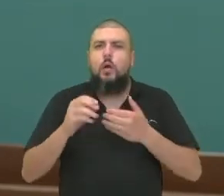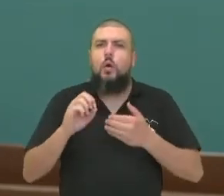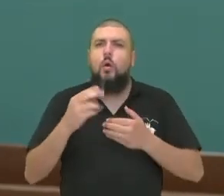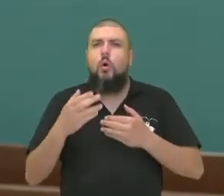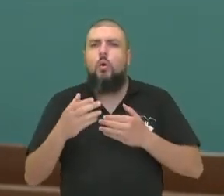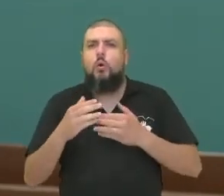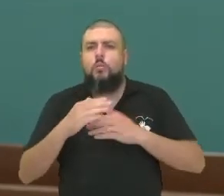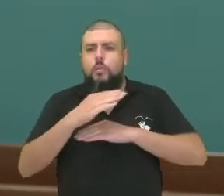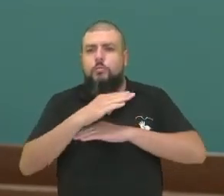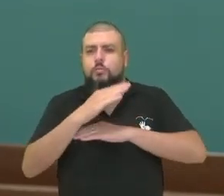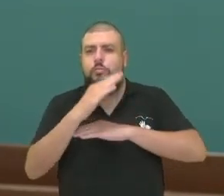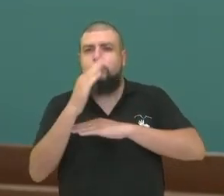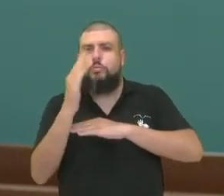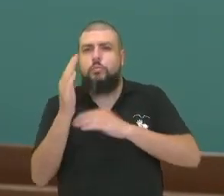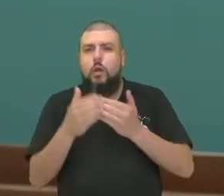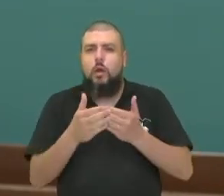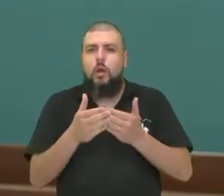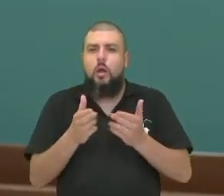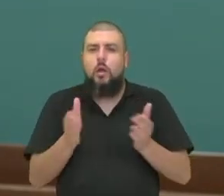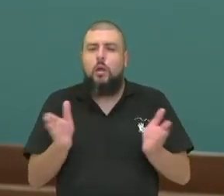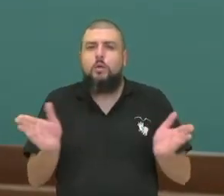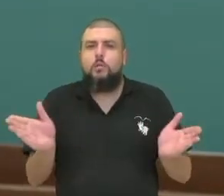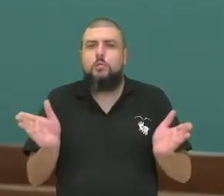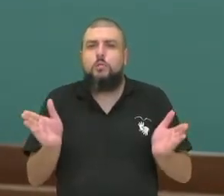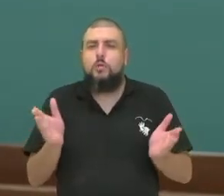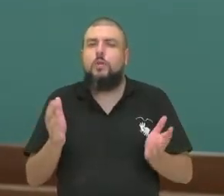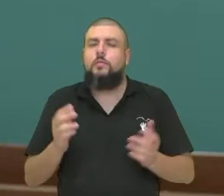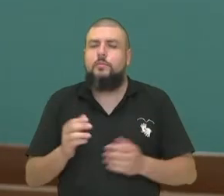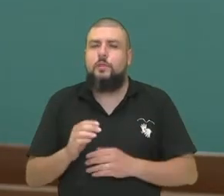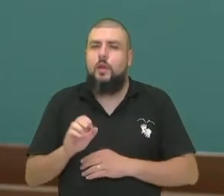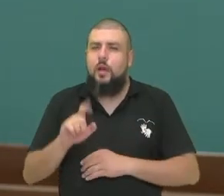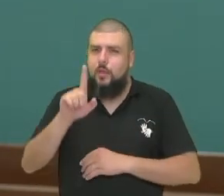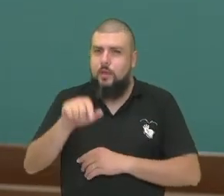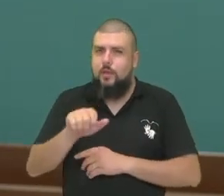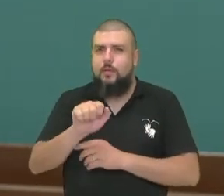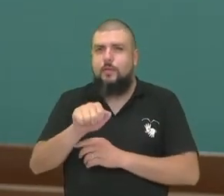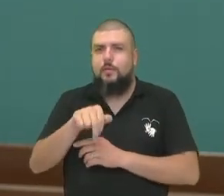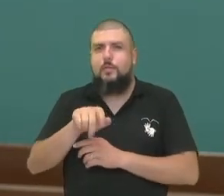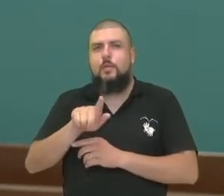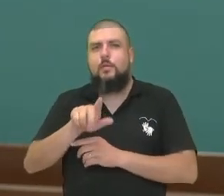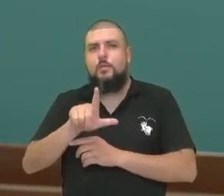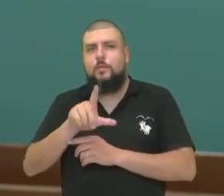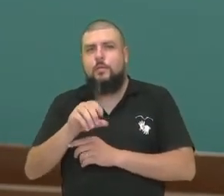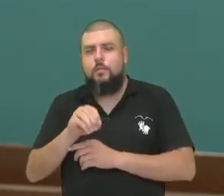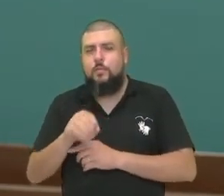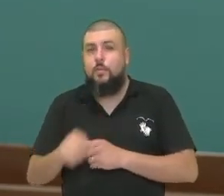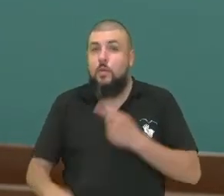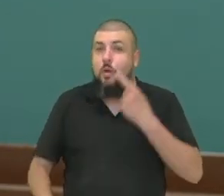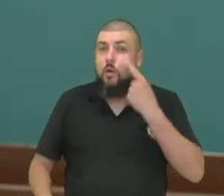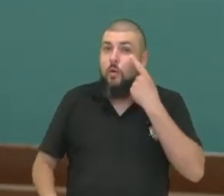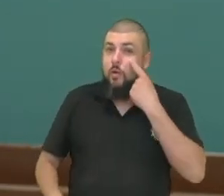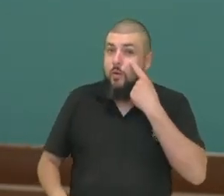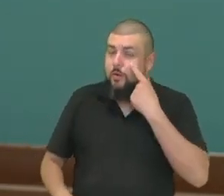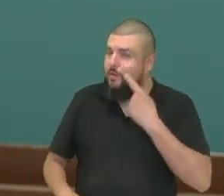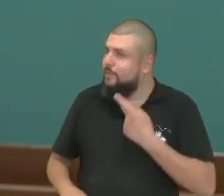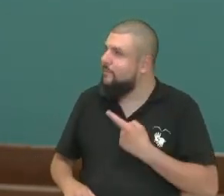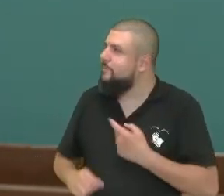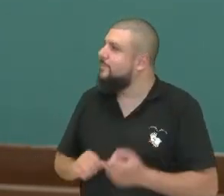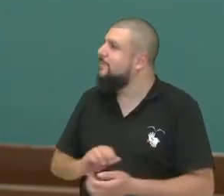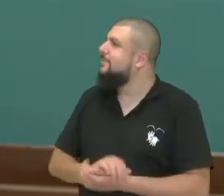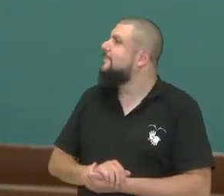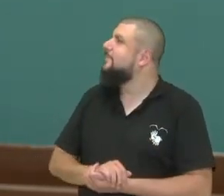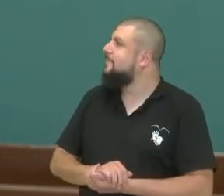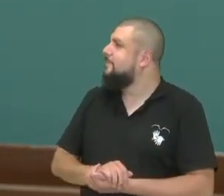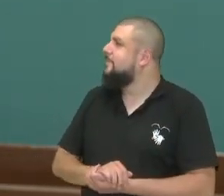pode chamar de angulação tá olha só então aqui Observe as situações abaixo Então Aline Teve um dia cheio